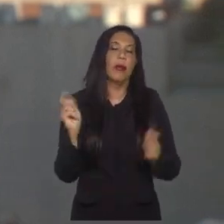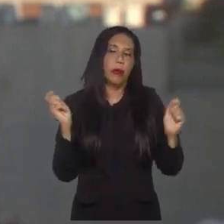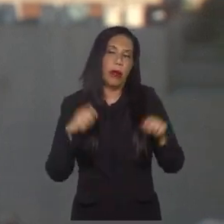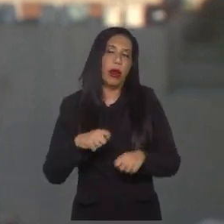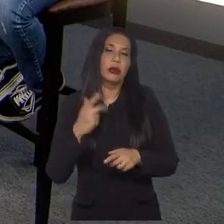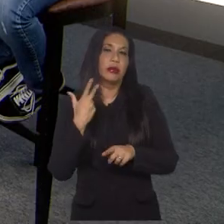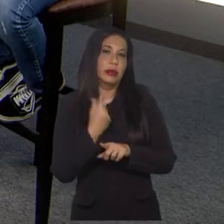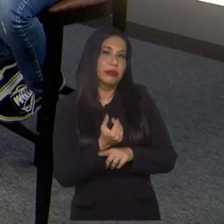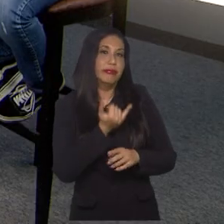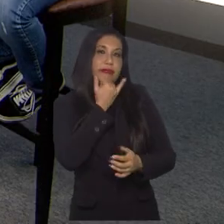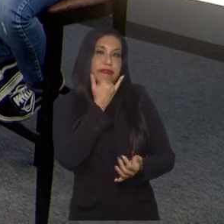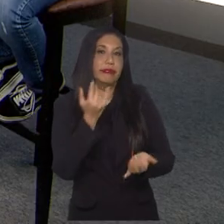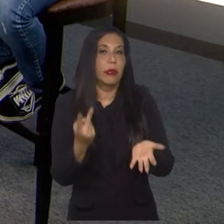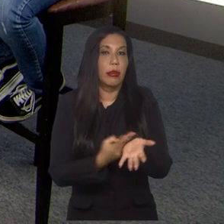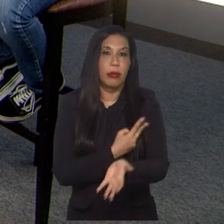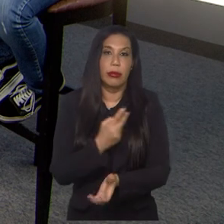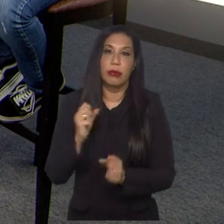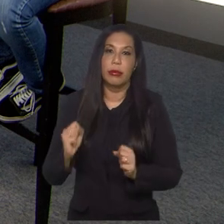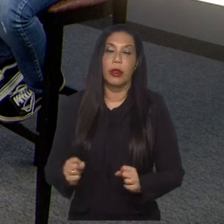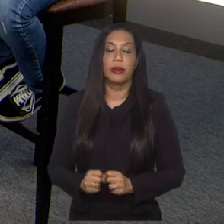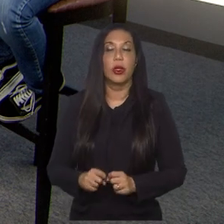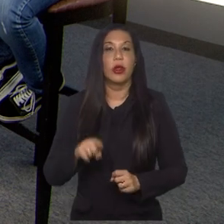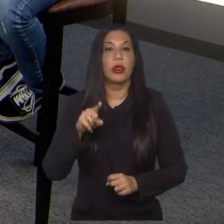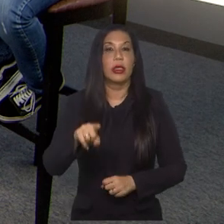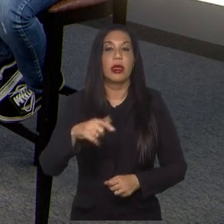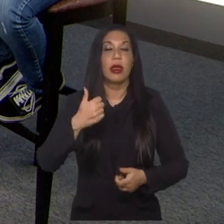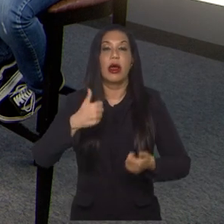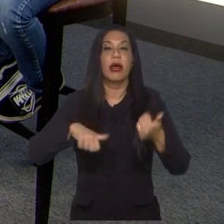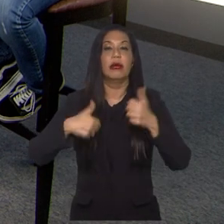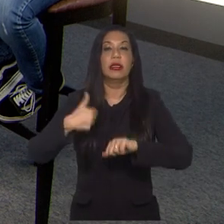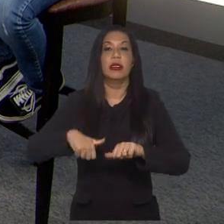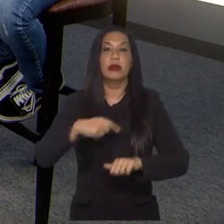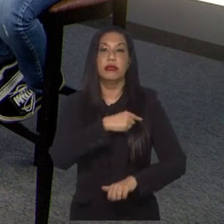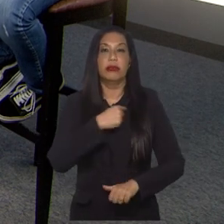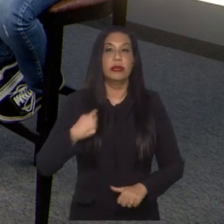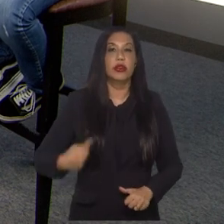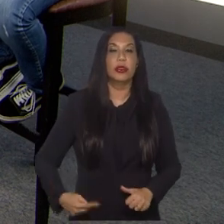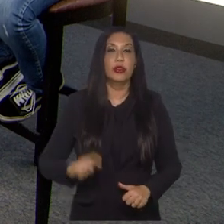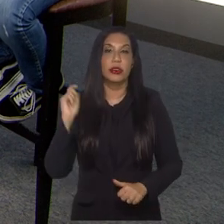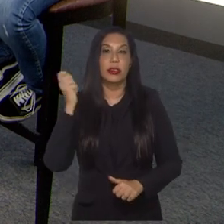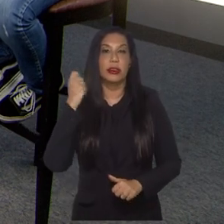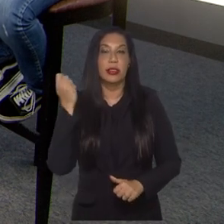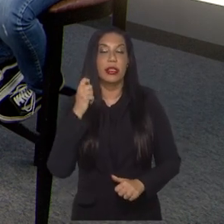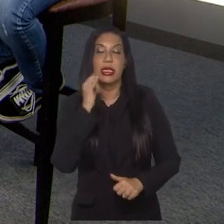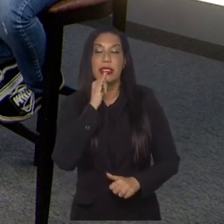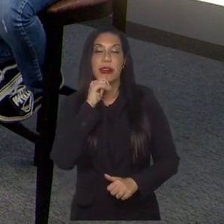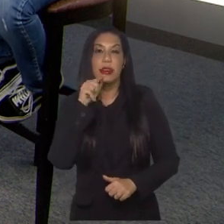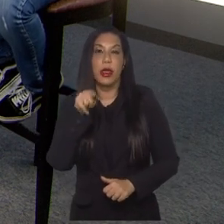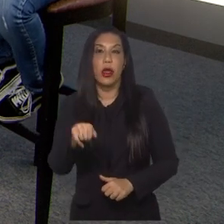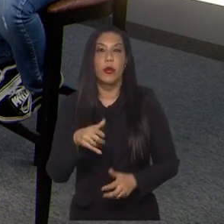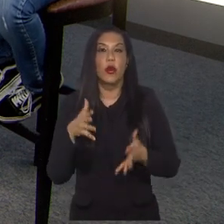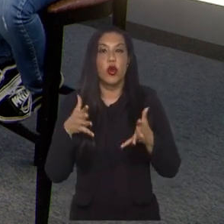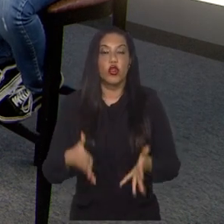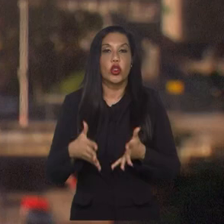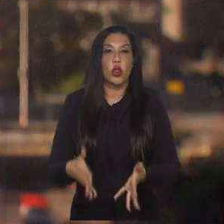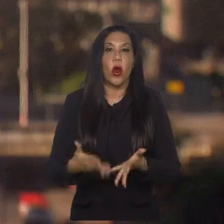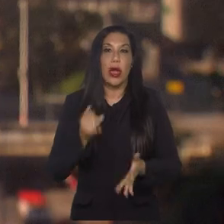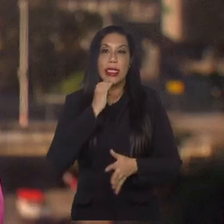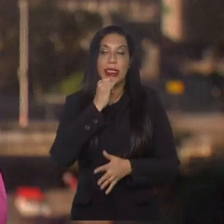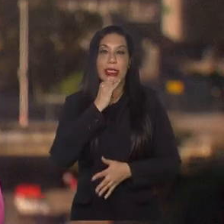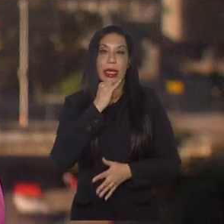chinesa. Como é que você definiria a seleção chinesa, Raquel? Ela tem um jogo, se eu não me engano,